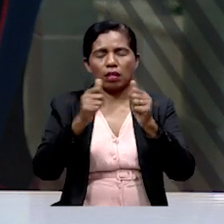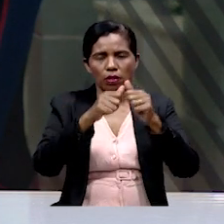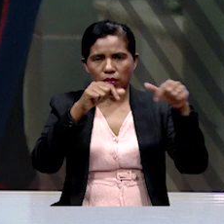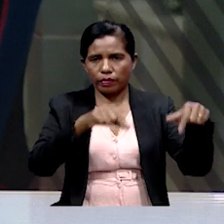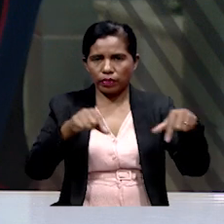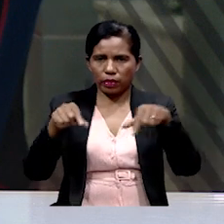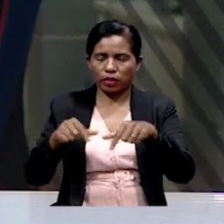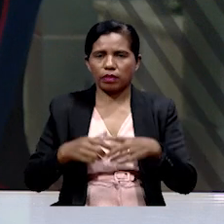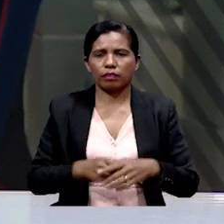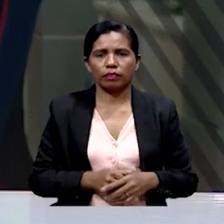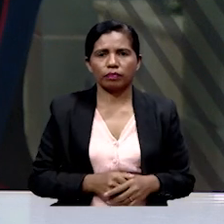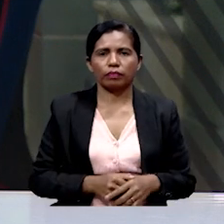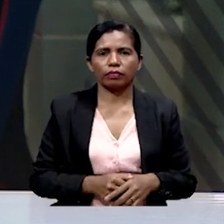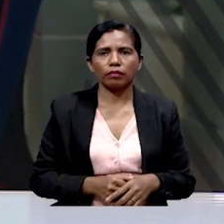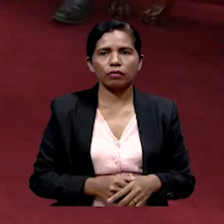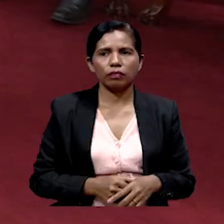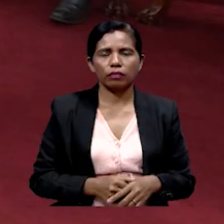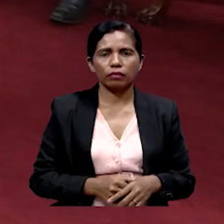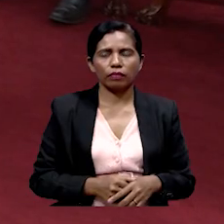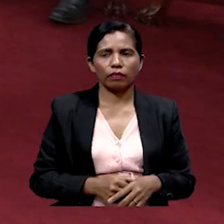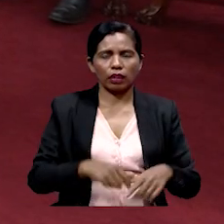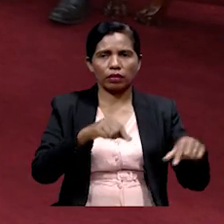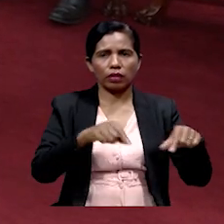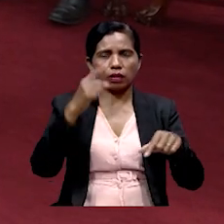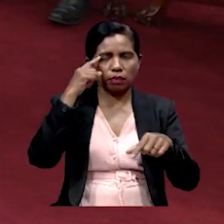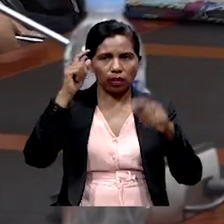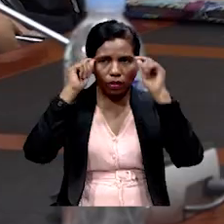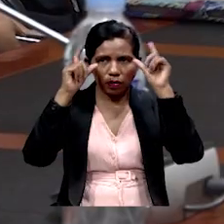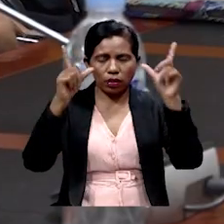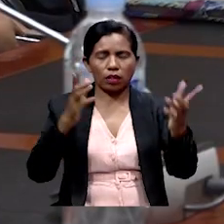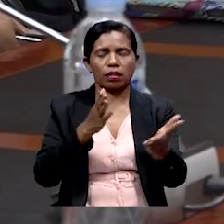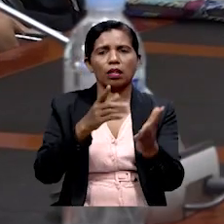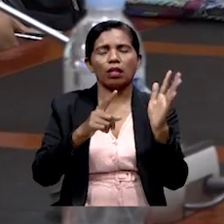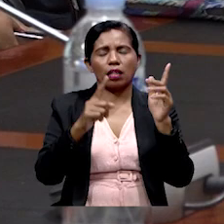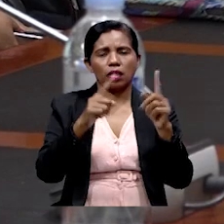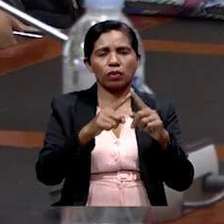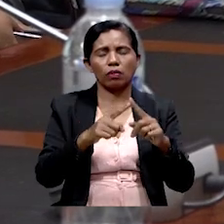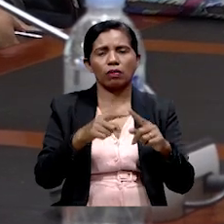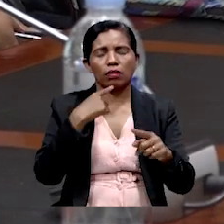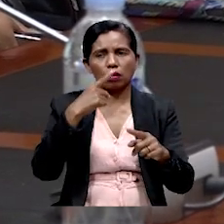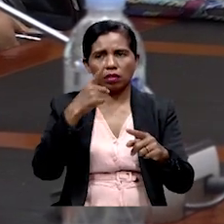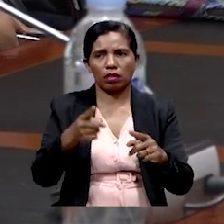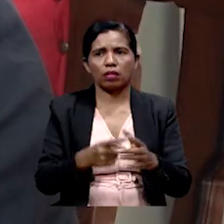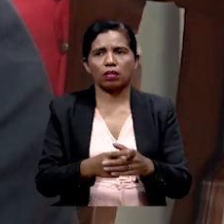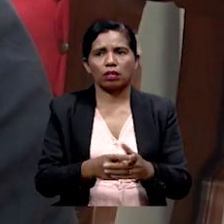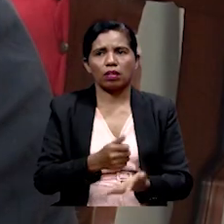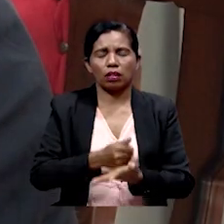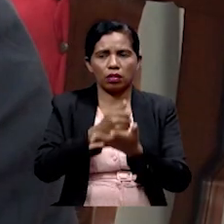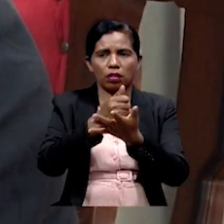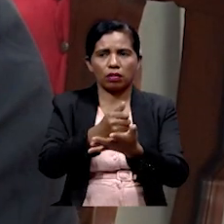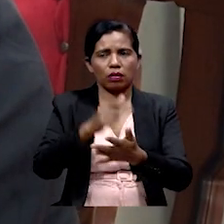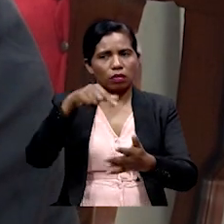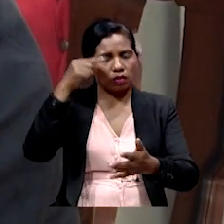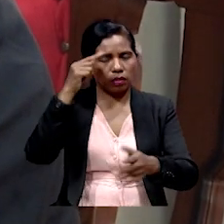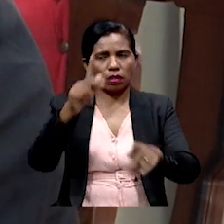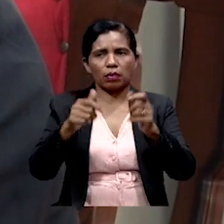Rodeficiência. União de Eficiência Matan Timor-Leste, a tua exigência, né? Tama considera durante, né? Tratamento governo